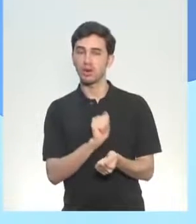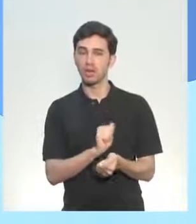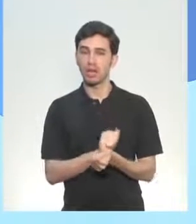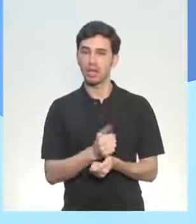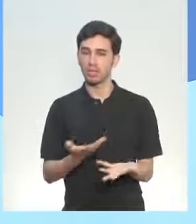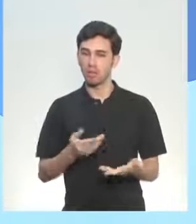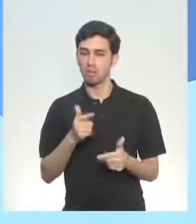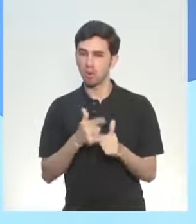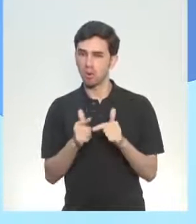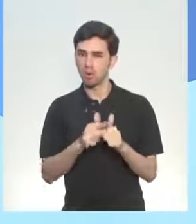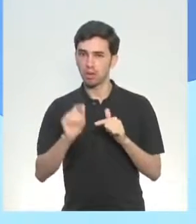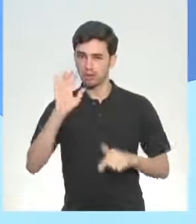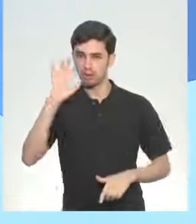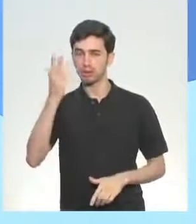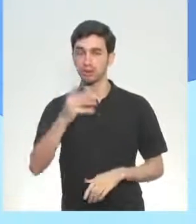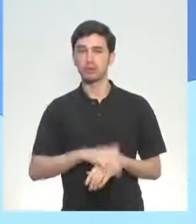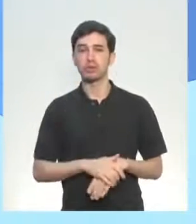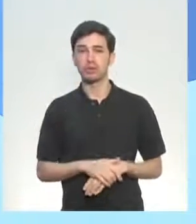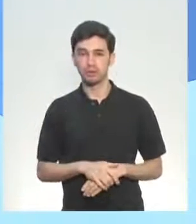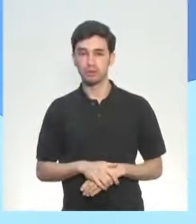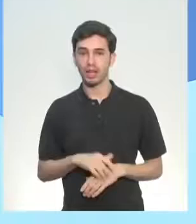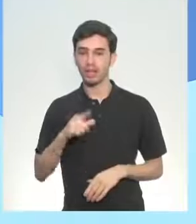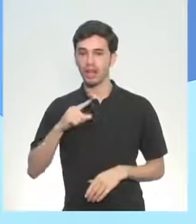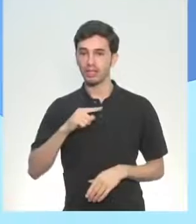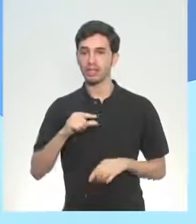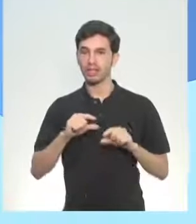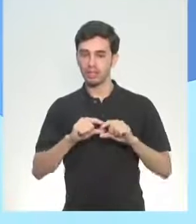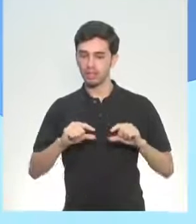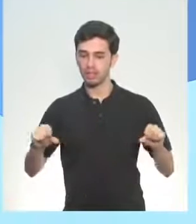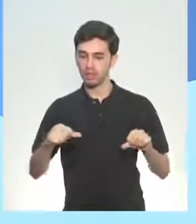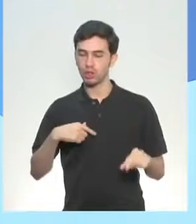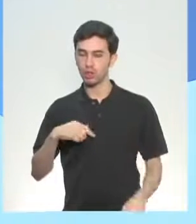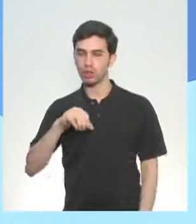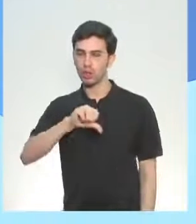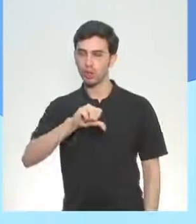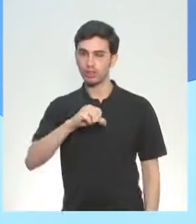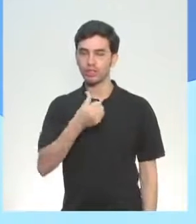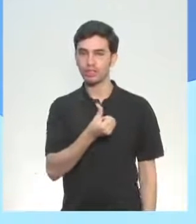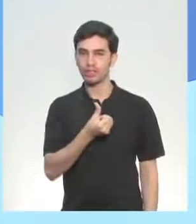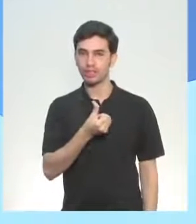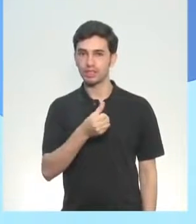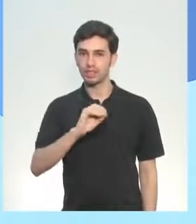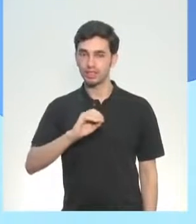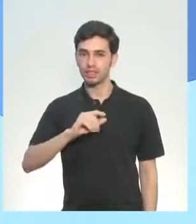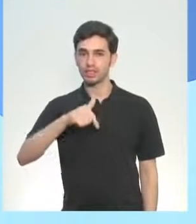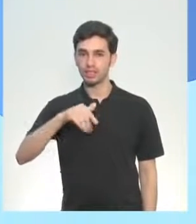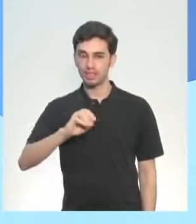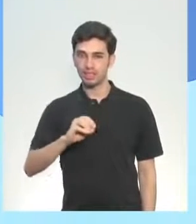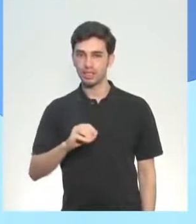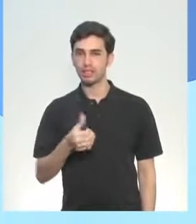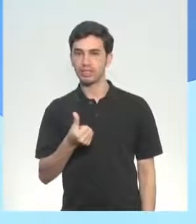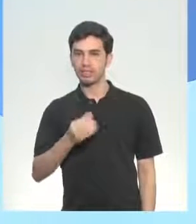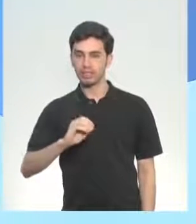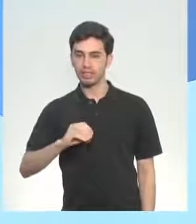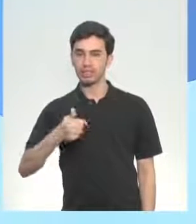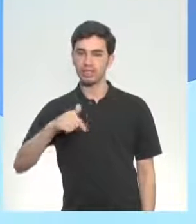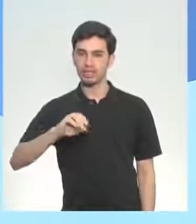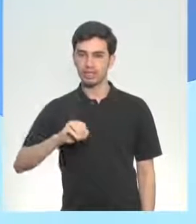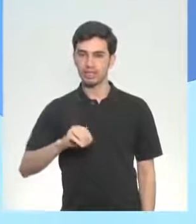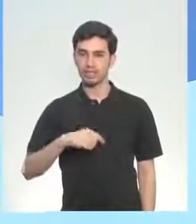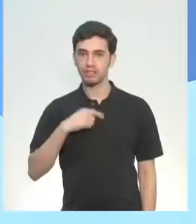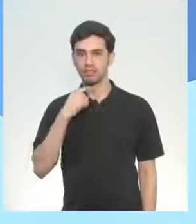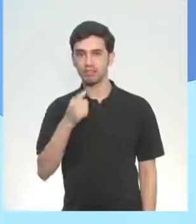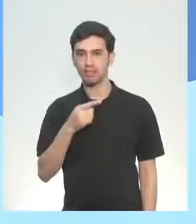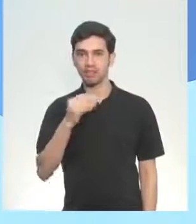Jovem. É bom que tem o e-mail aqui e o telefone. 960 70 60 70. Se não